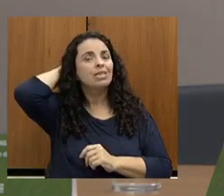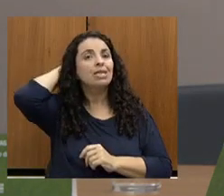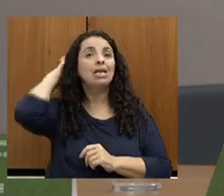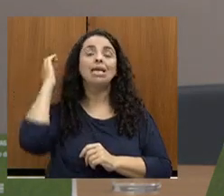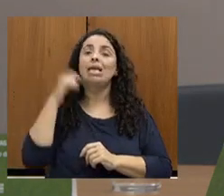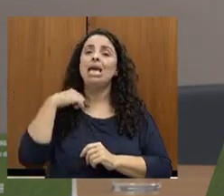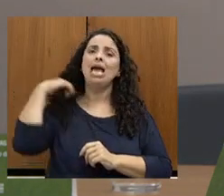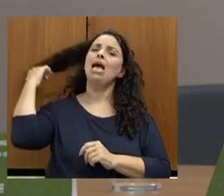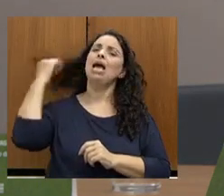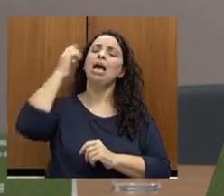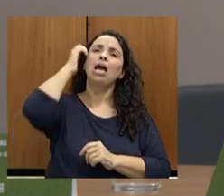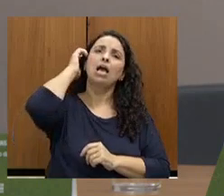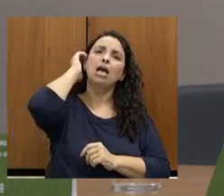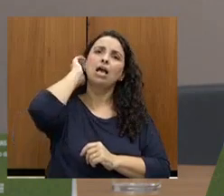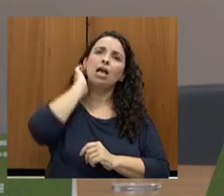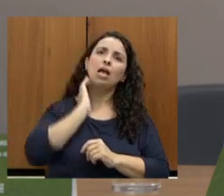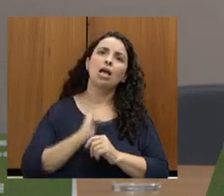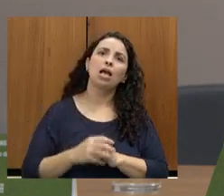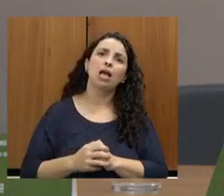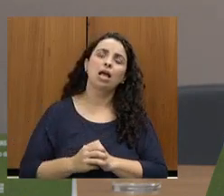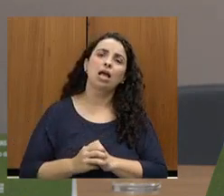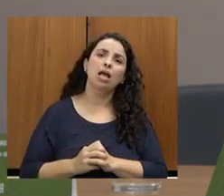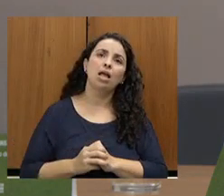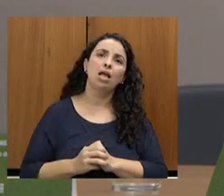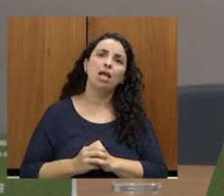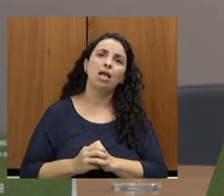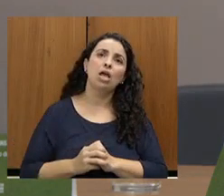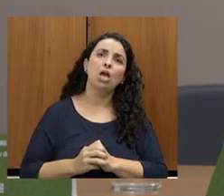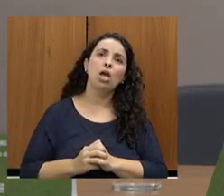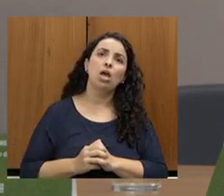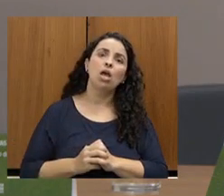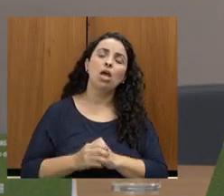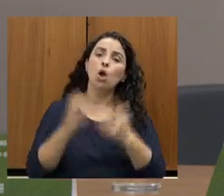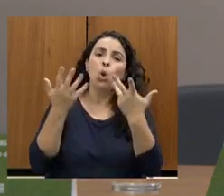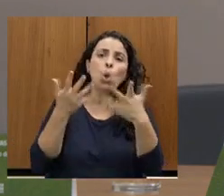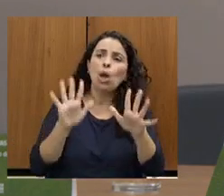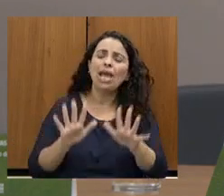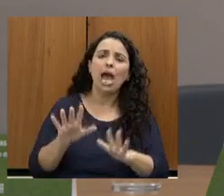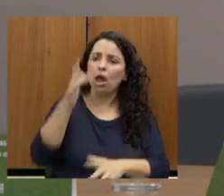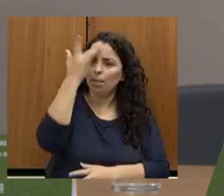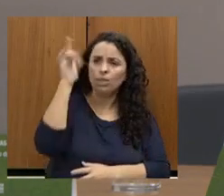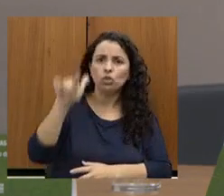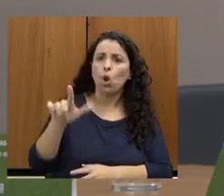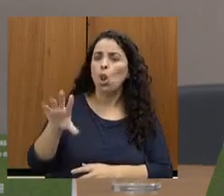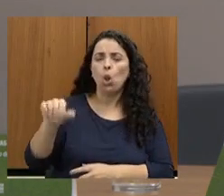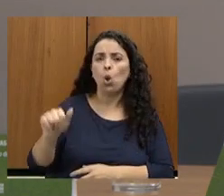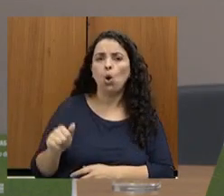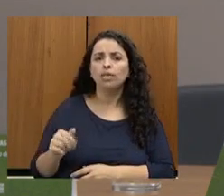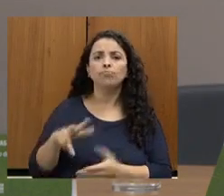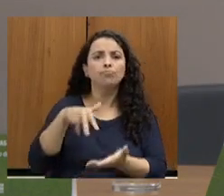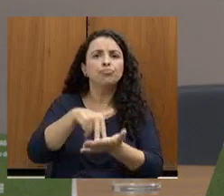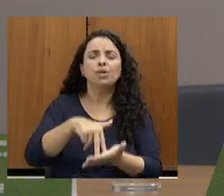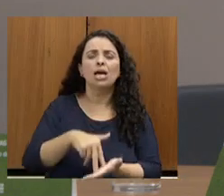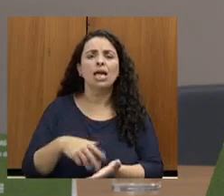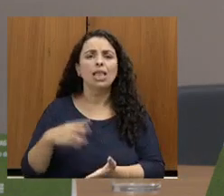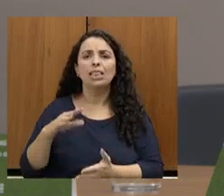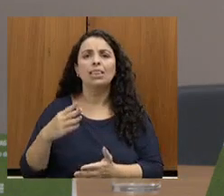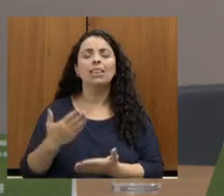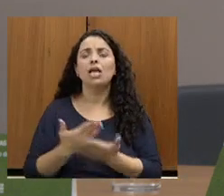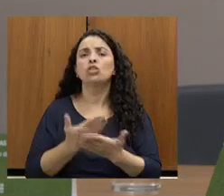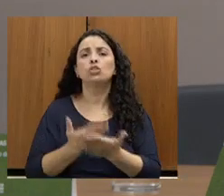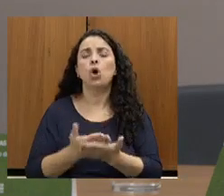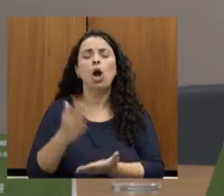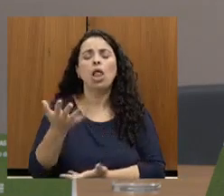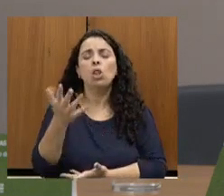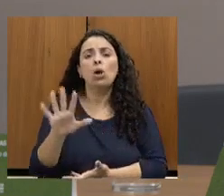E eu não quero a presença do agressor na escola, eu quero providência. E aí, como mágica, em 10, 15 minutos, chegou em meio da direção,